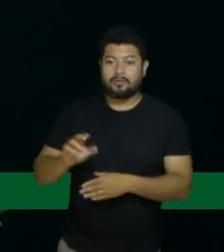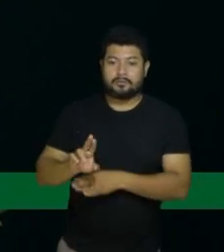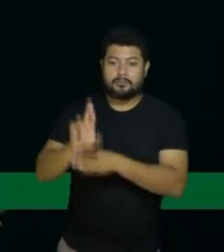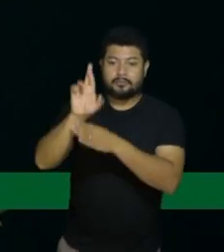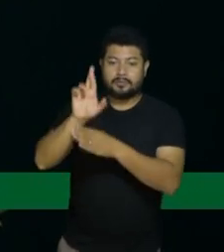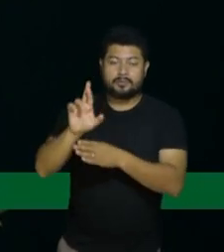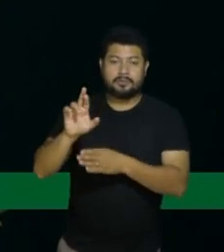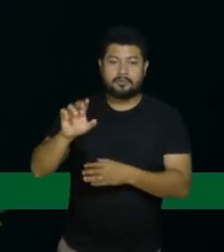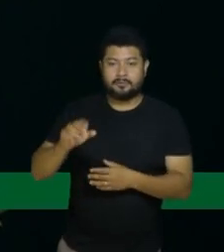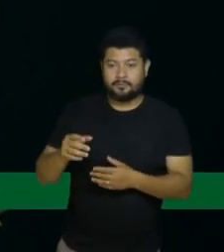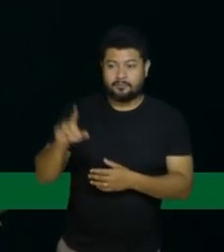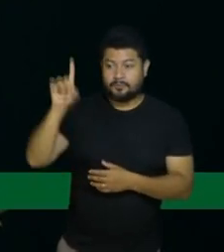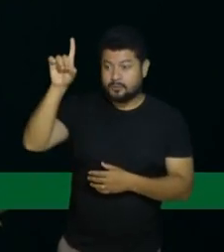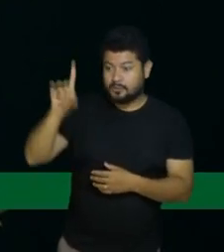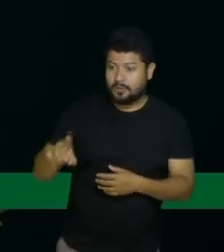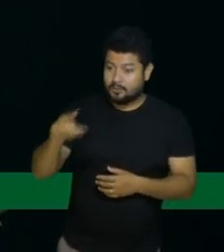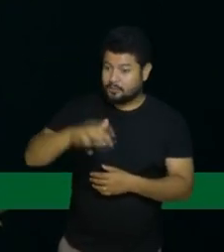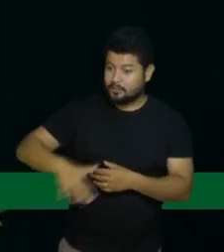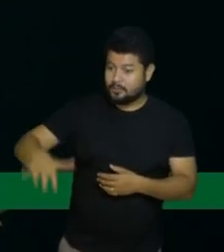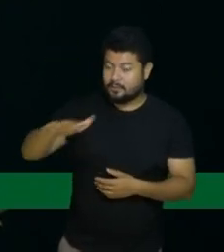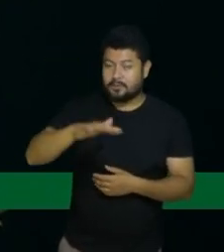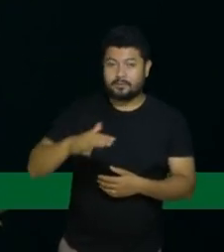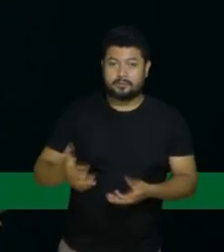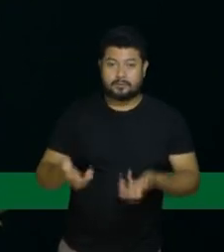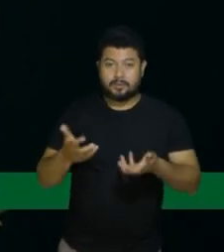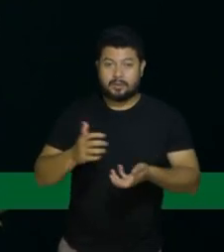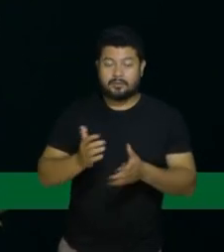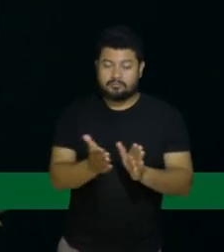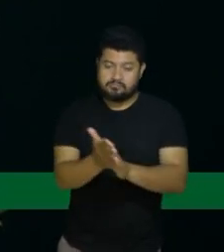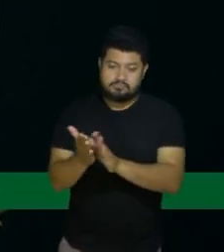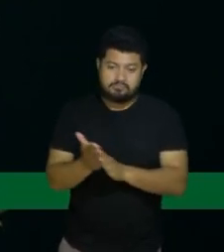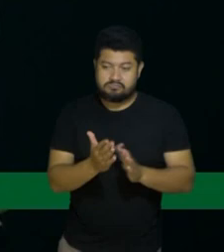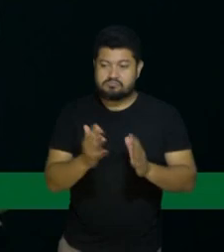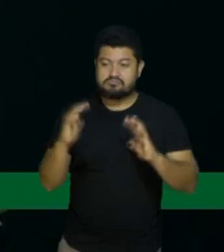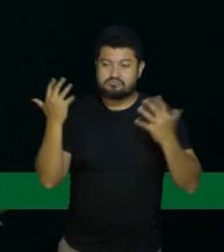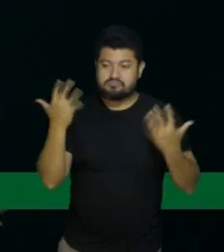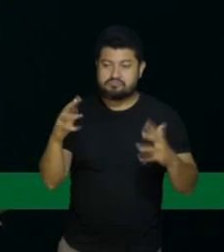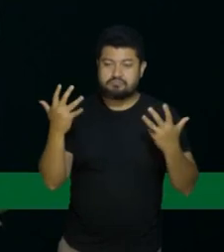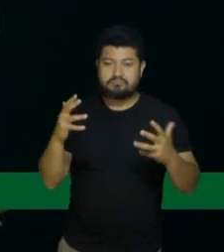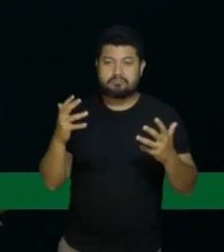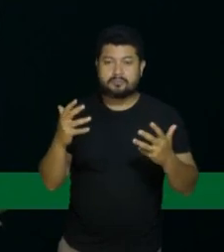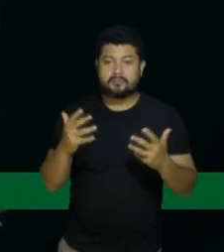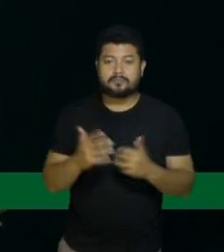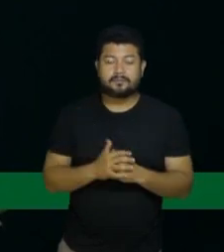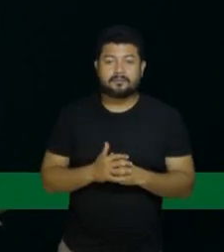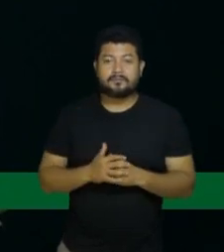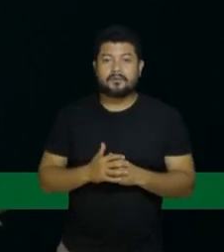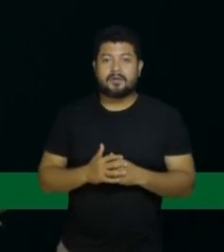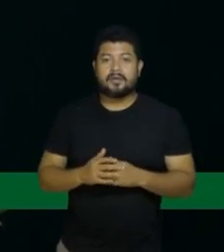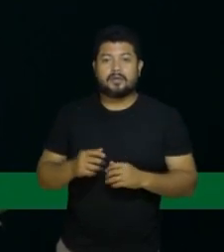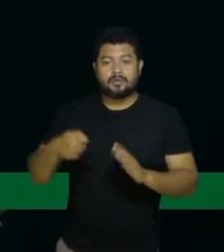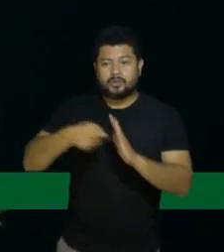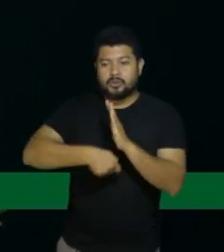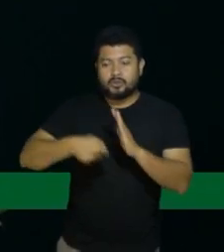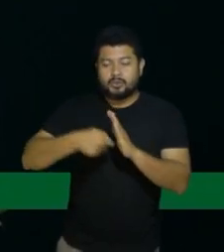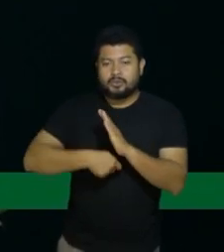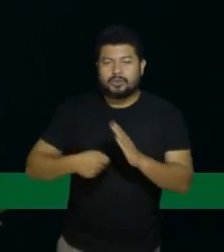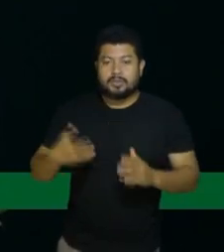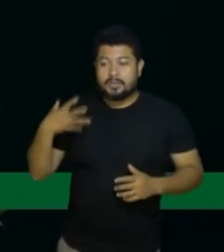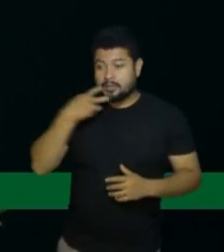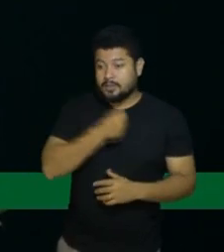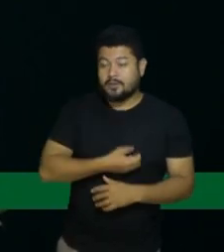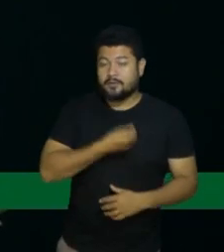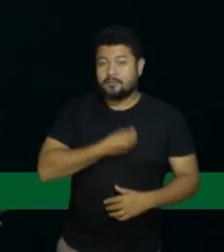todos os profissionais de saúde incansáveis na luta de salvar vidas e realizar diariamente um trabalho exemplar pautado